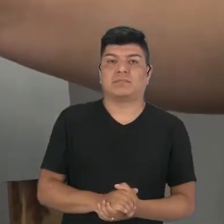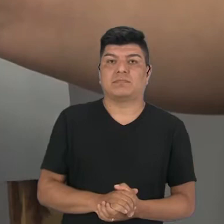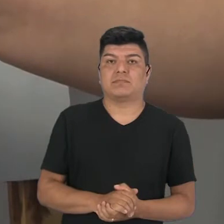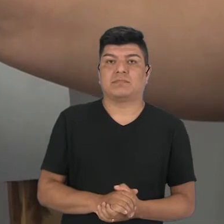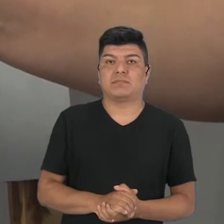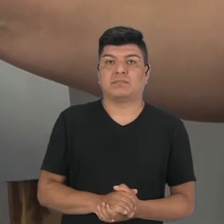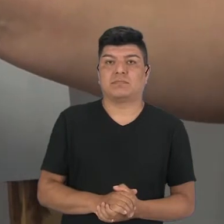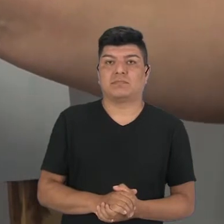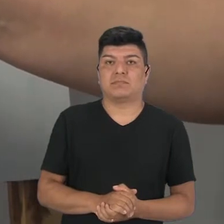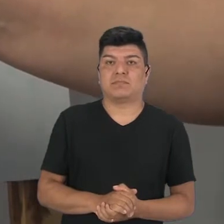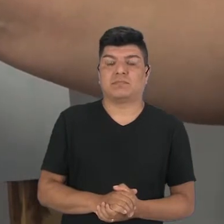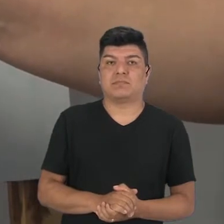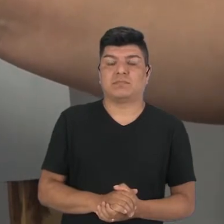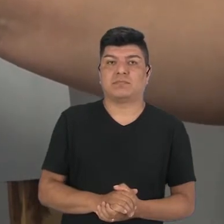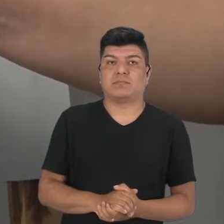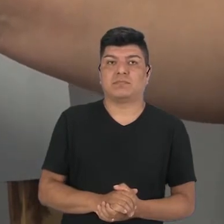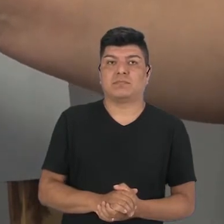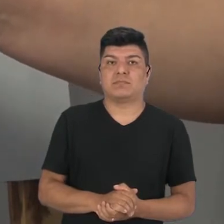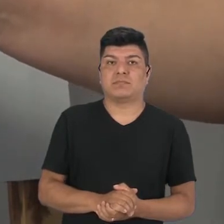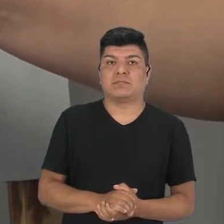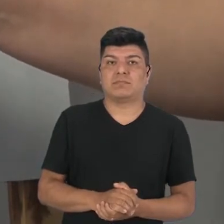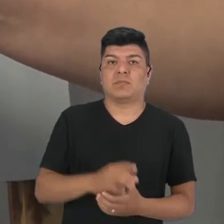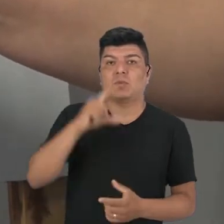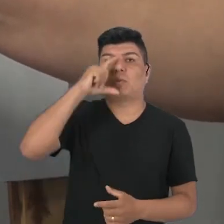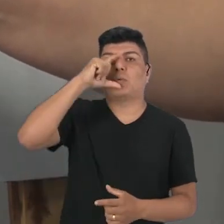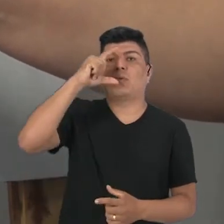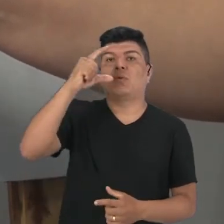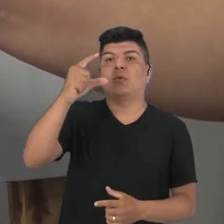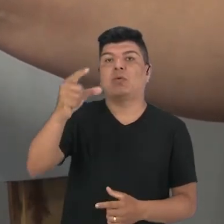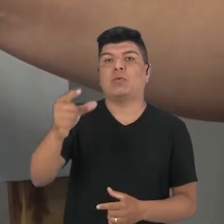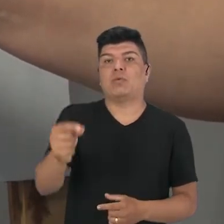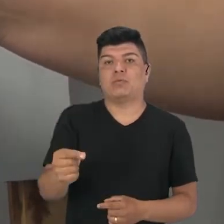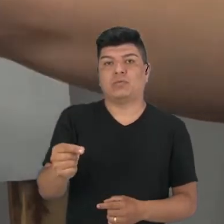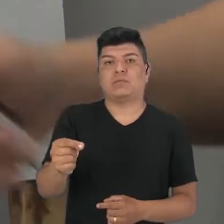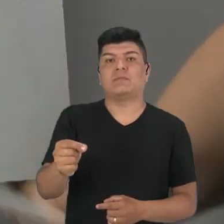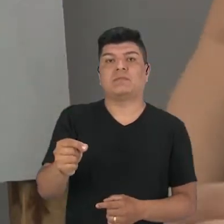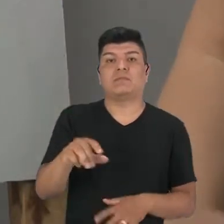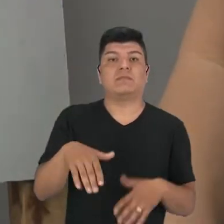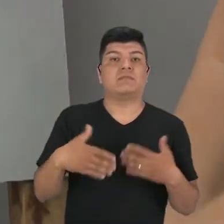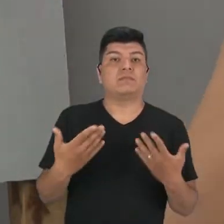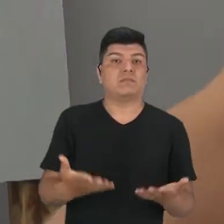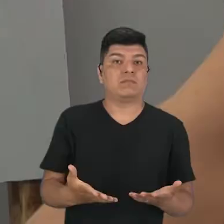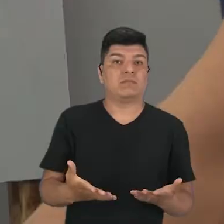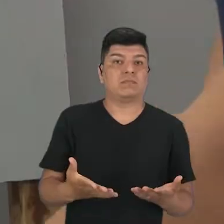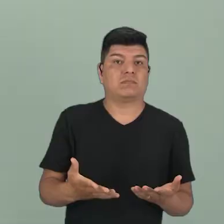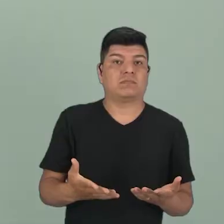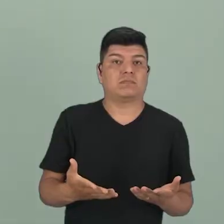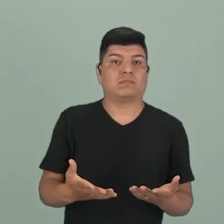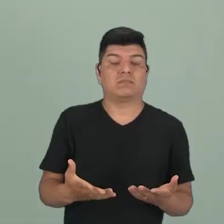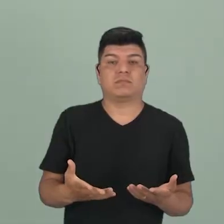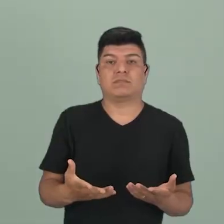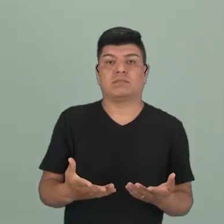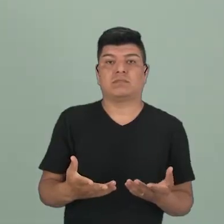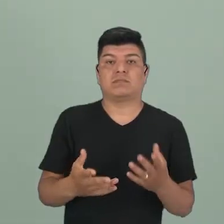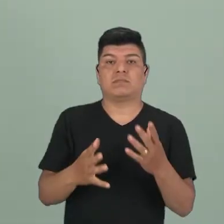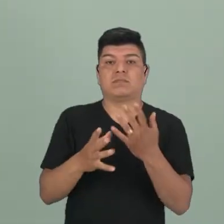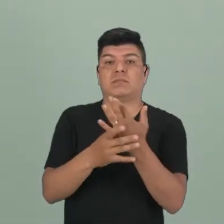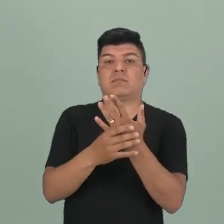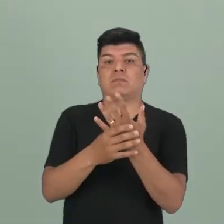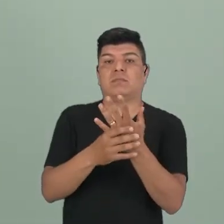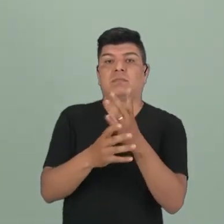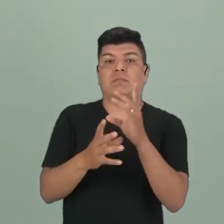próximo próximo nós temos tucano tucano ele entra como herbívoro carnívoro